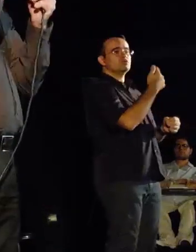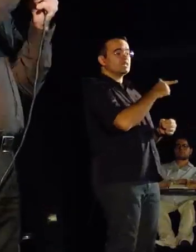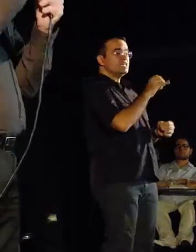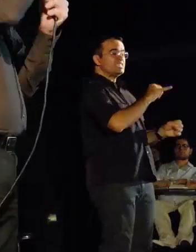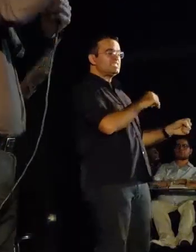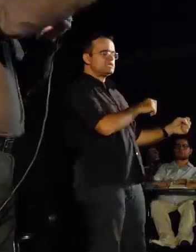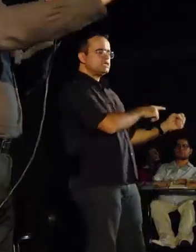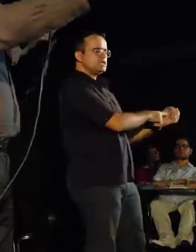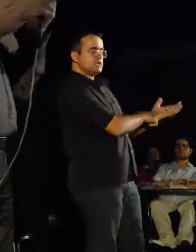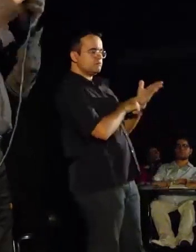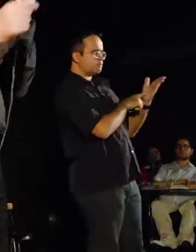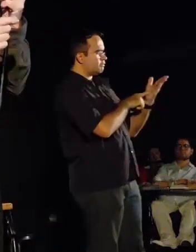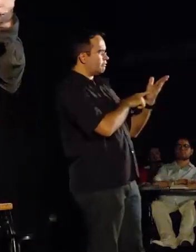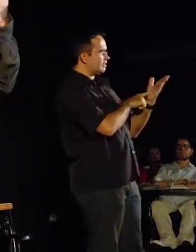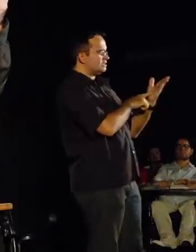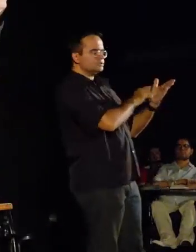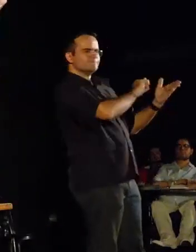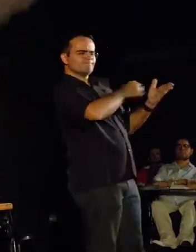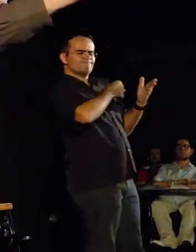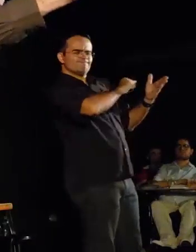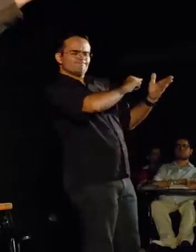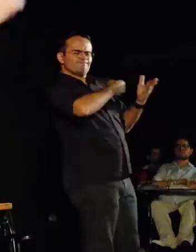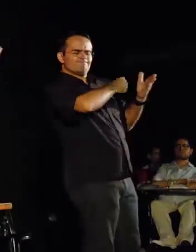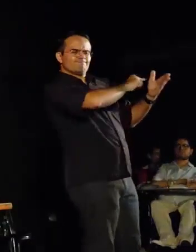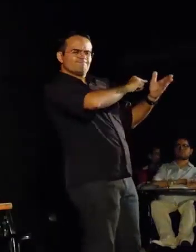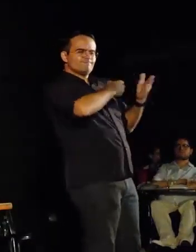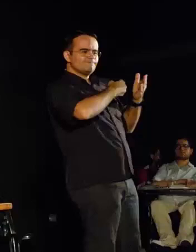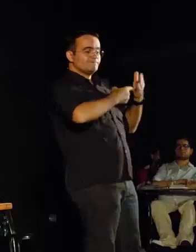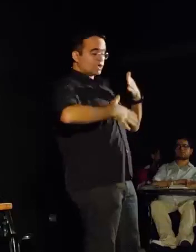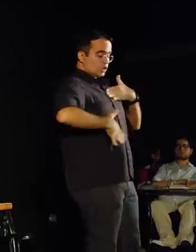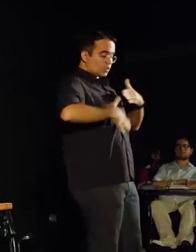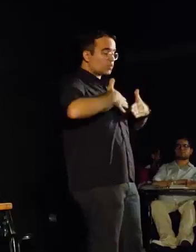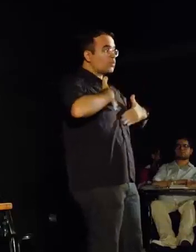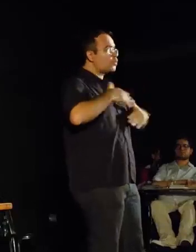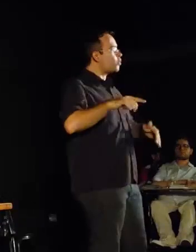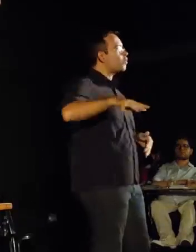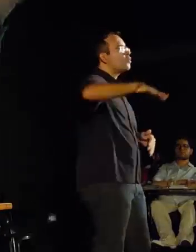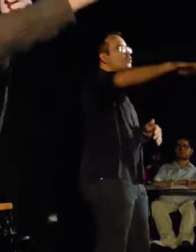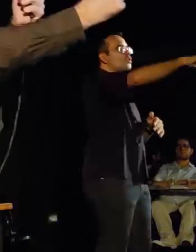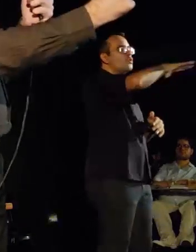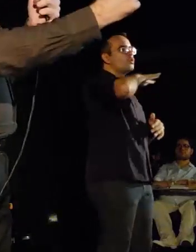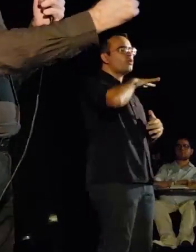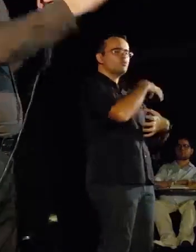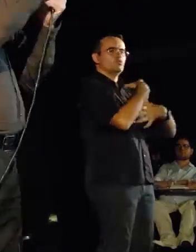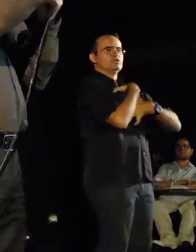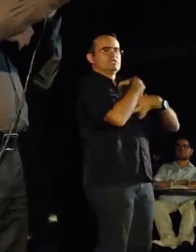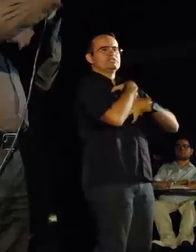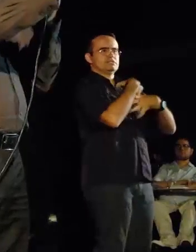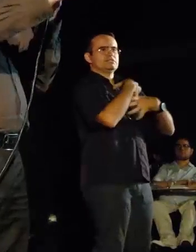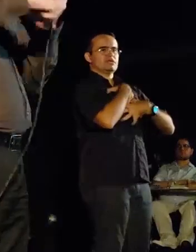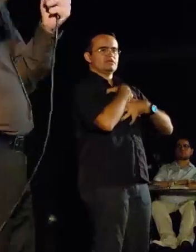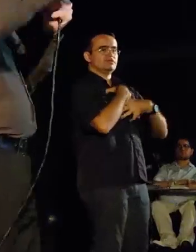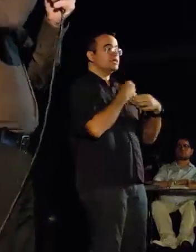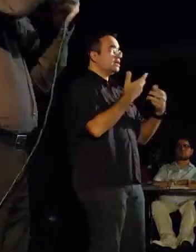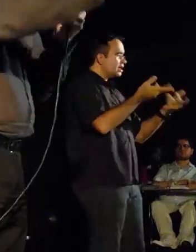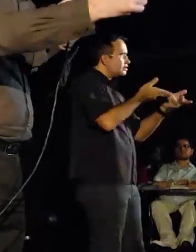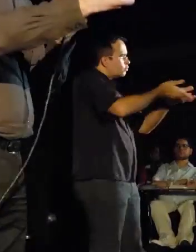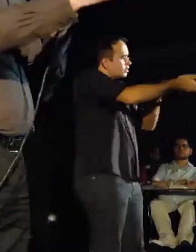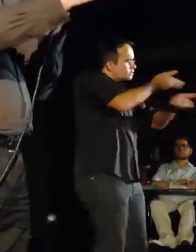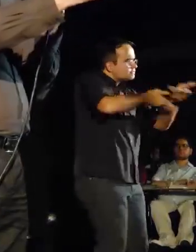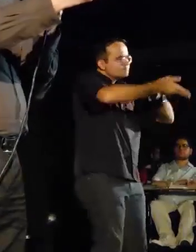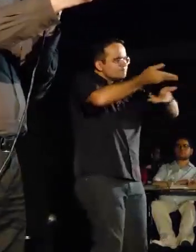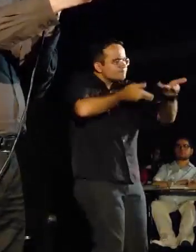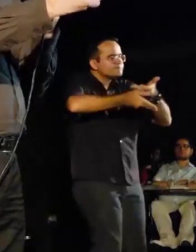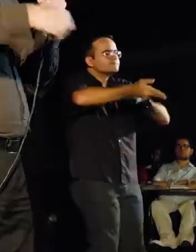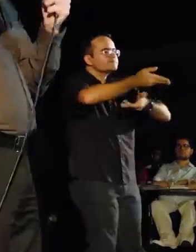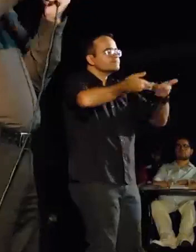Ela faz parte do meu horizonte. Meu corpo é afetado. E nessa afecção, toda afecção é